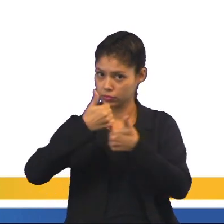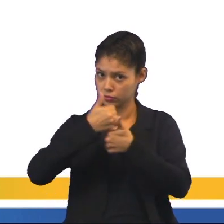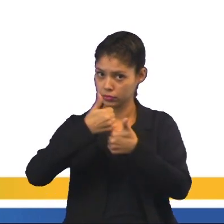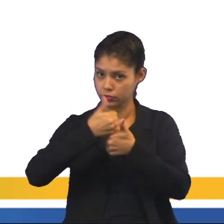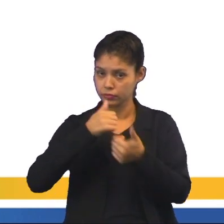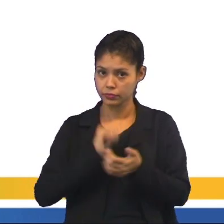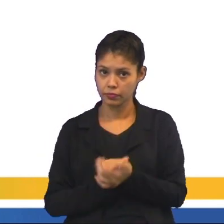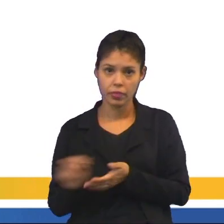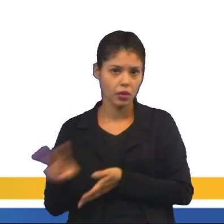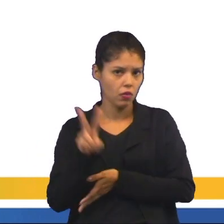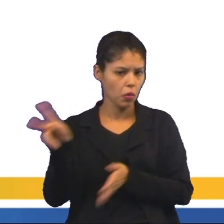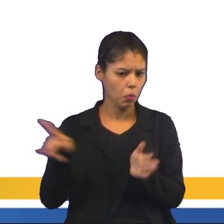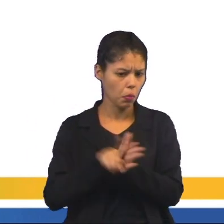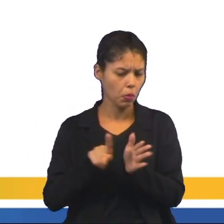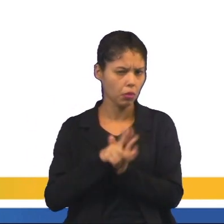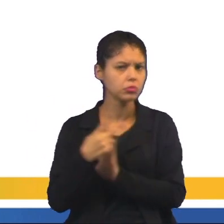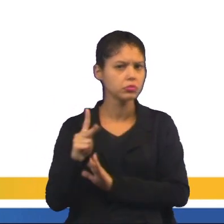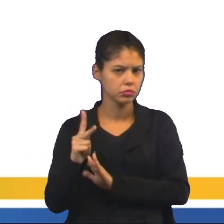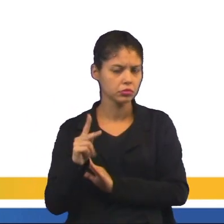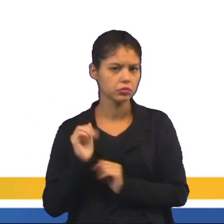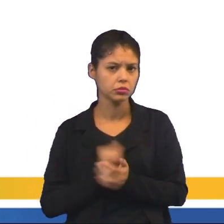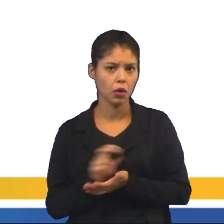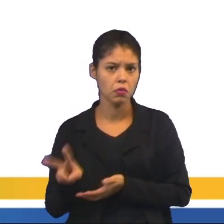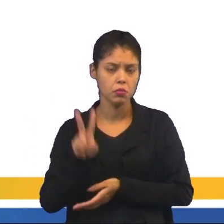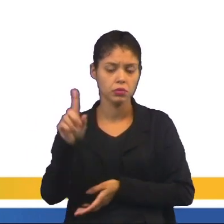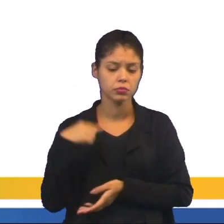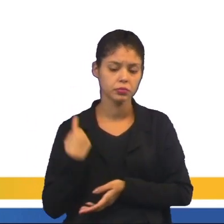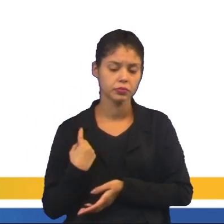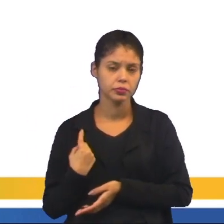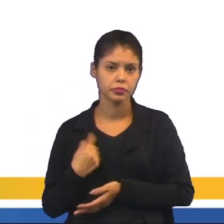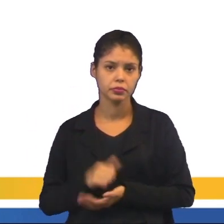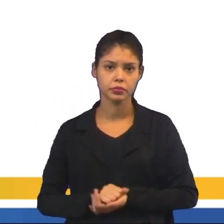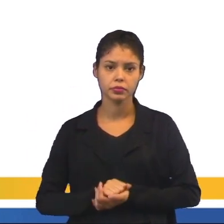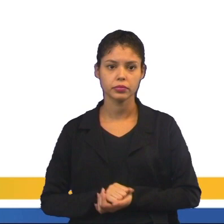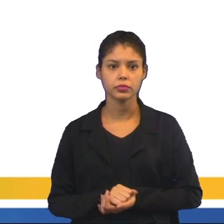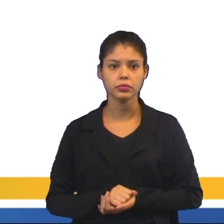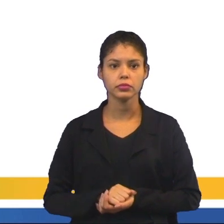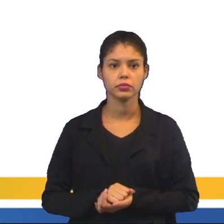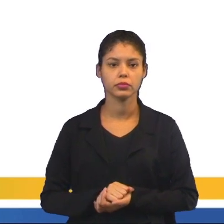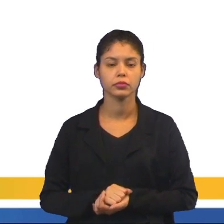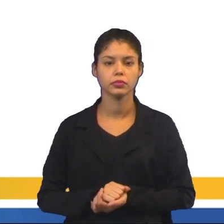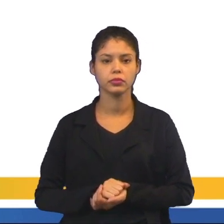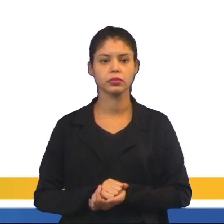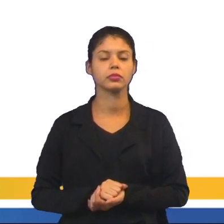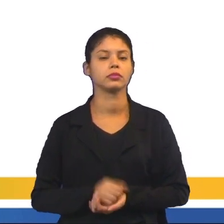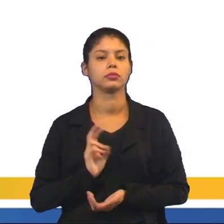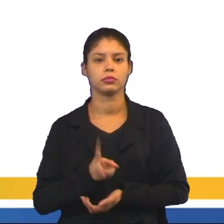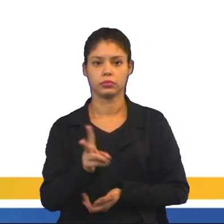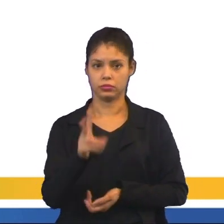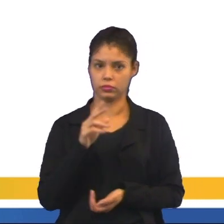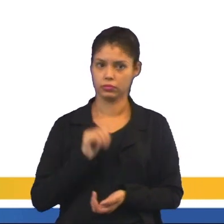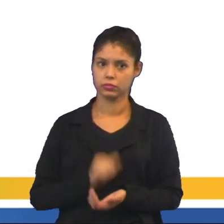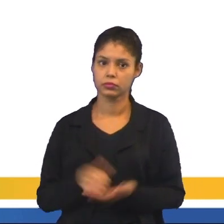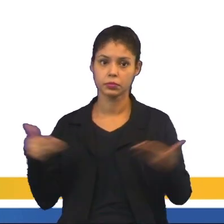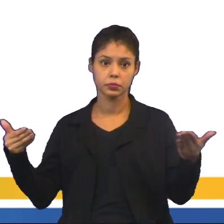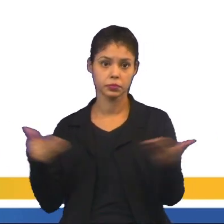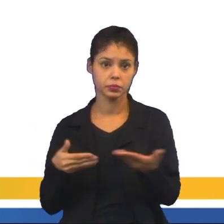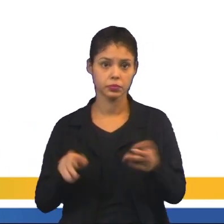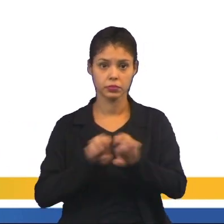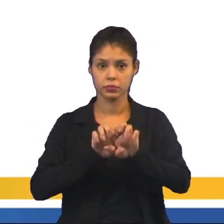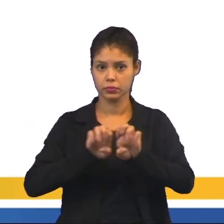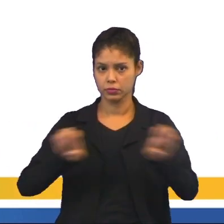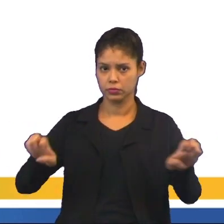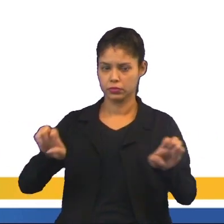x pelo valor dele, tá? Que é o valor de isolamento. Então, vamos lá, dar continuidade. Agora